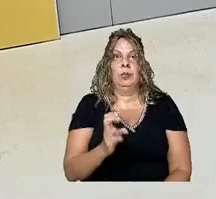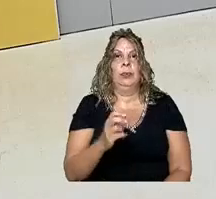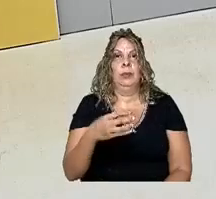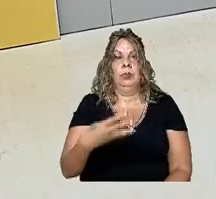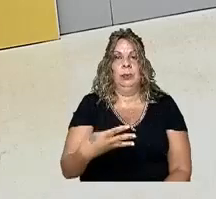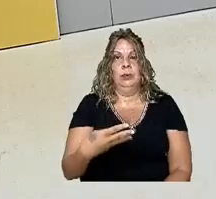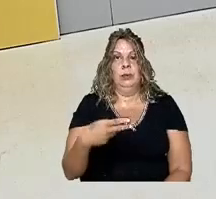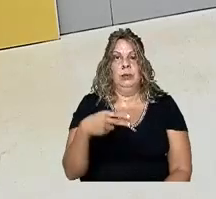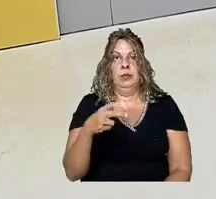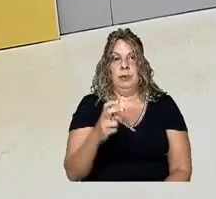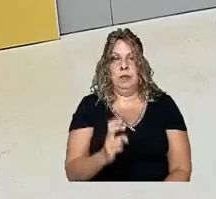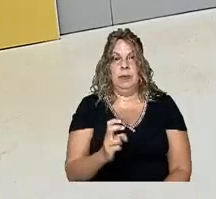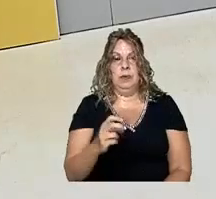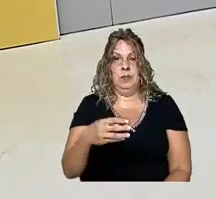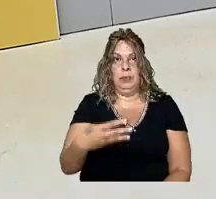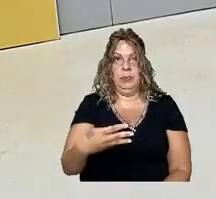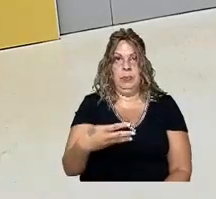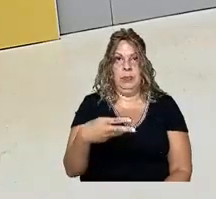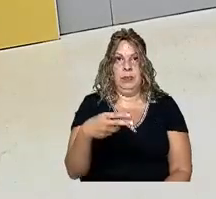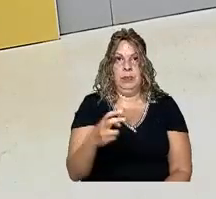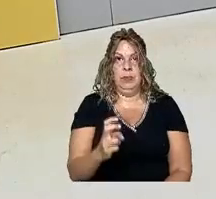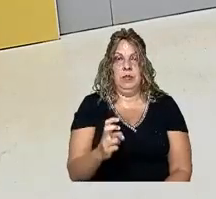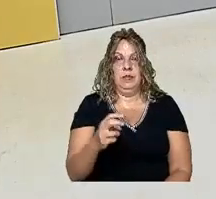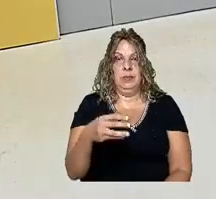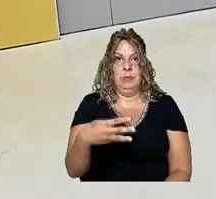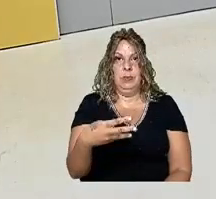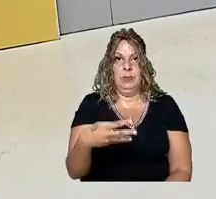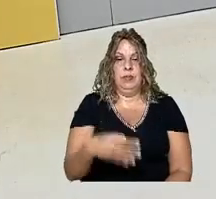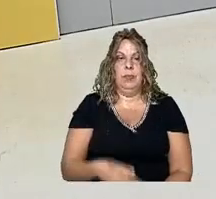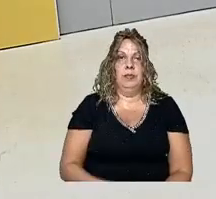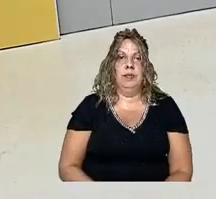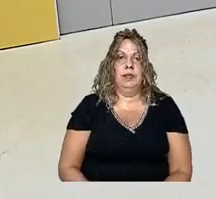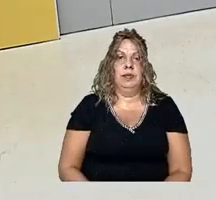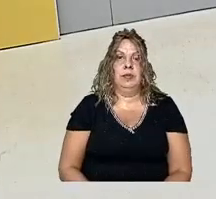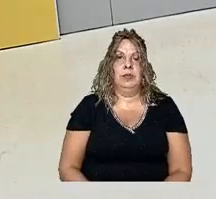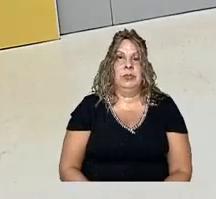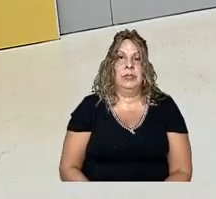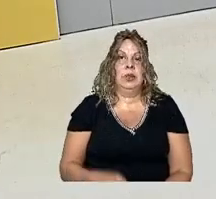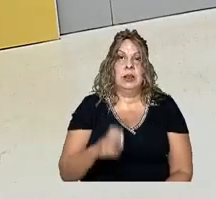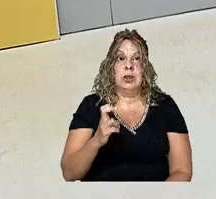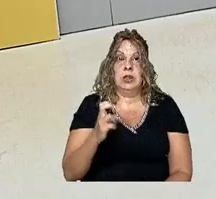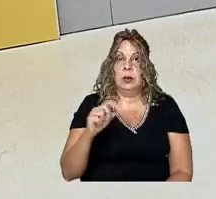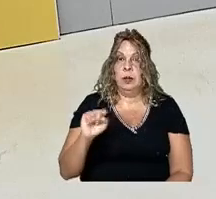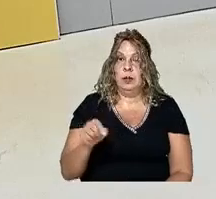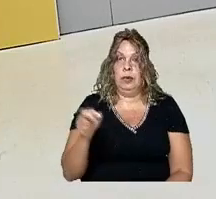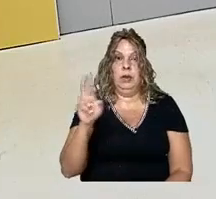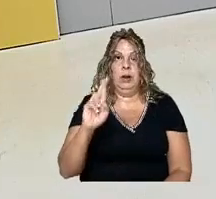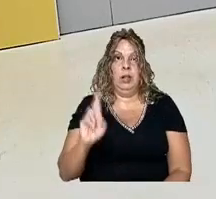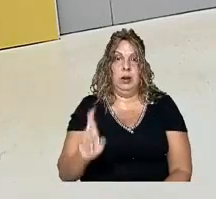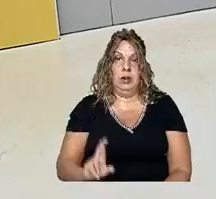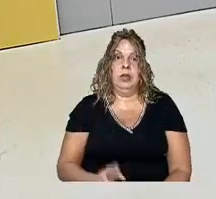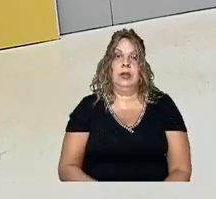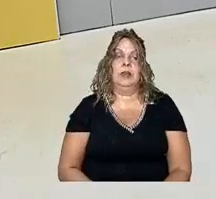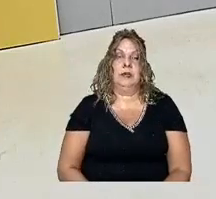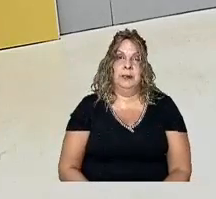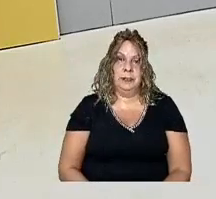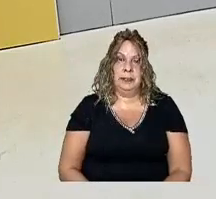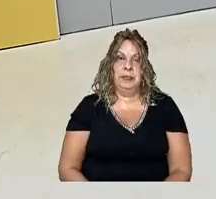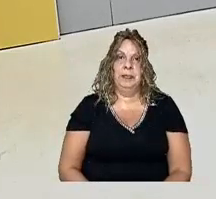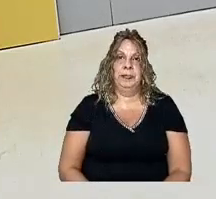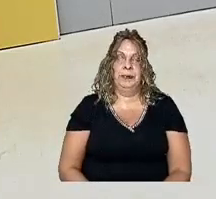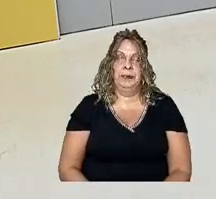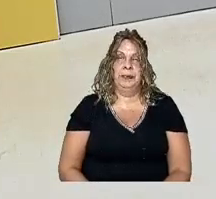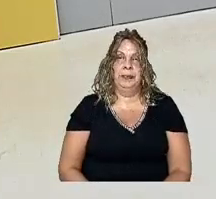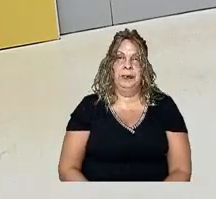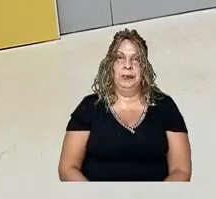o 54, 54. R$5.000, o queridinho do Caju Cap para começar bem aí esse